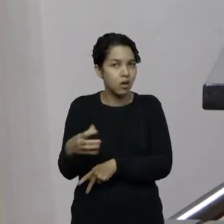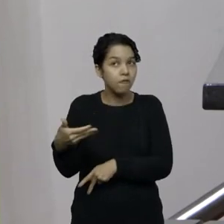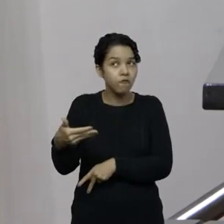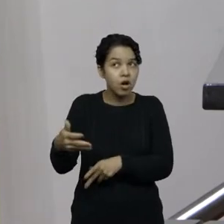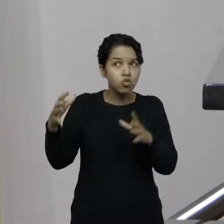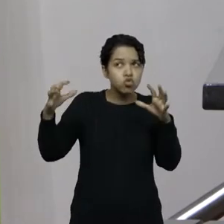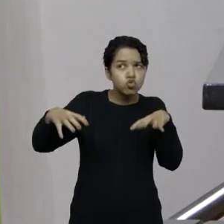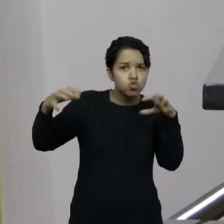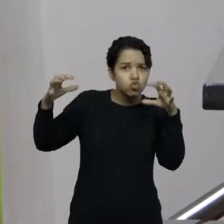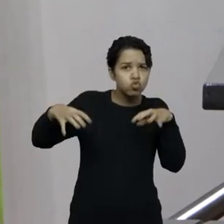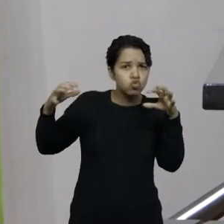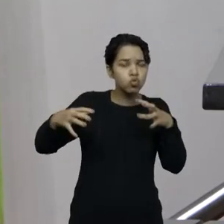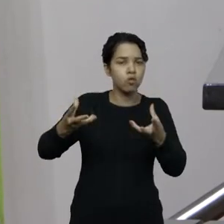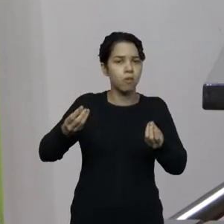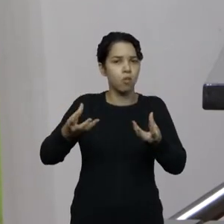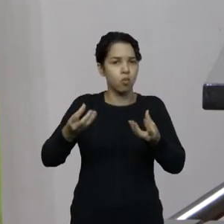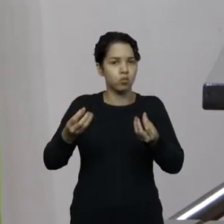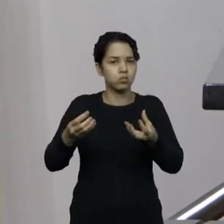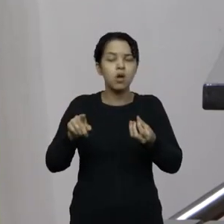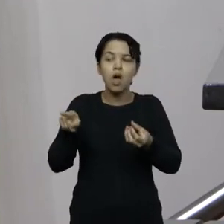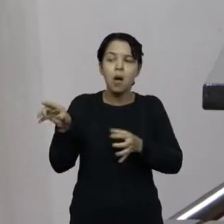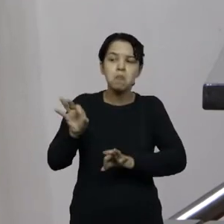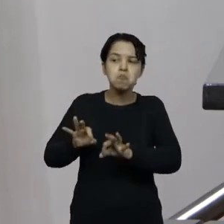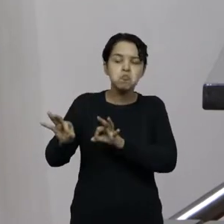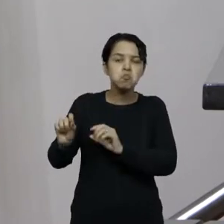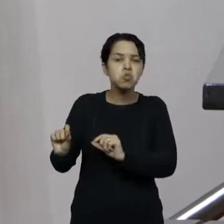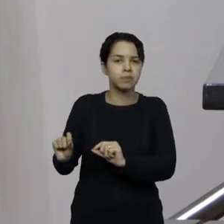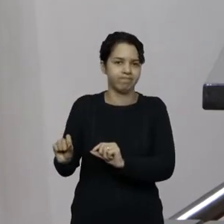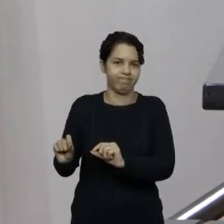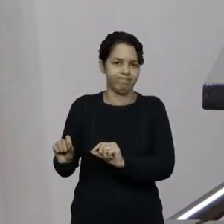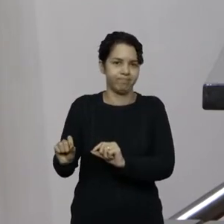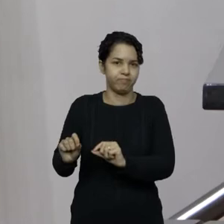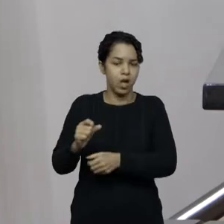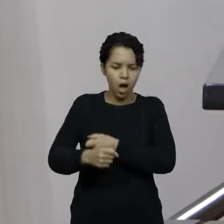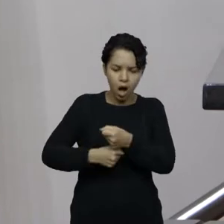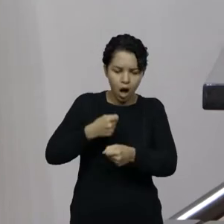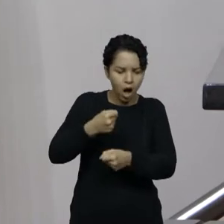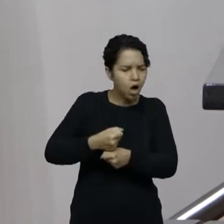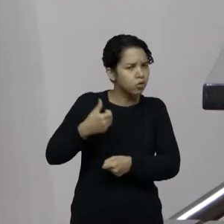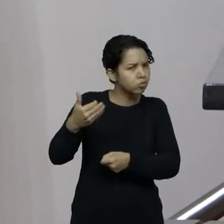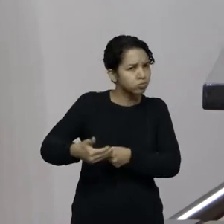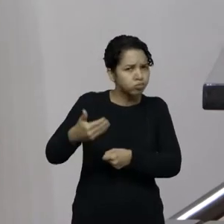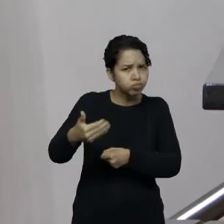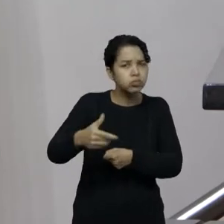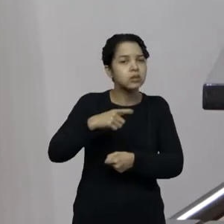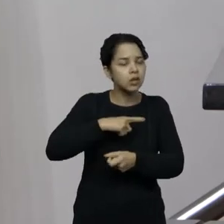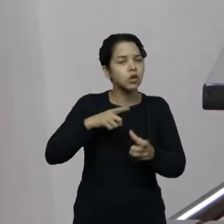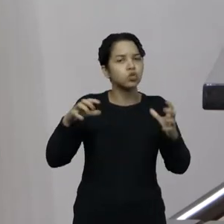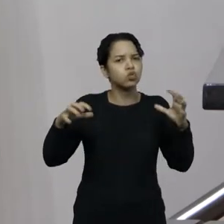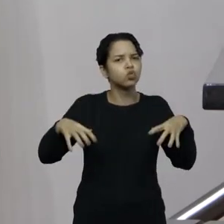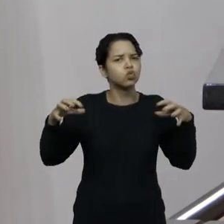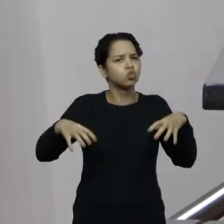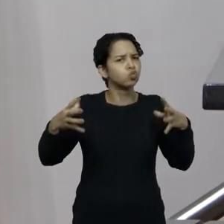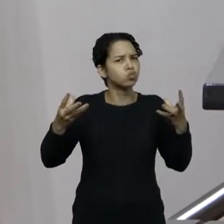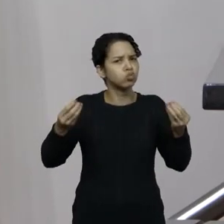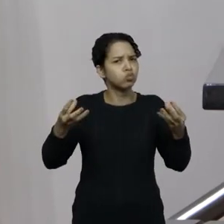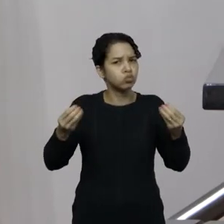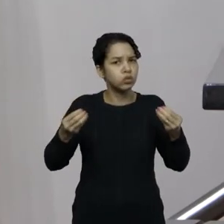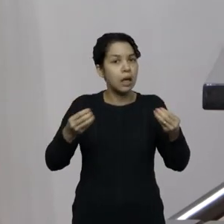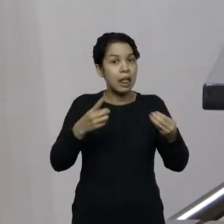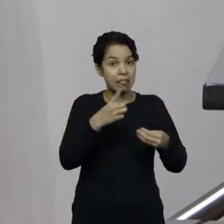prever toda época do ano a gente tem chuvas e cada dez anos nós temos chuvas volumosas